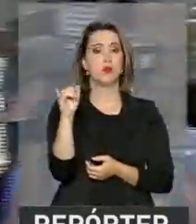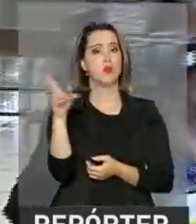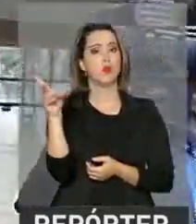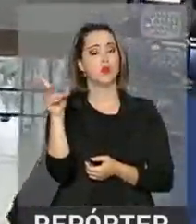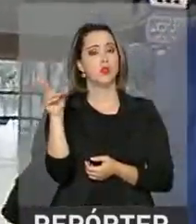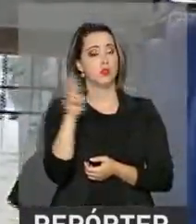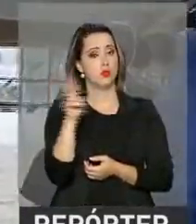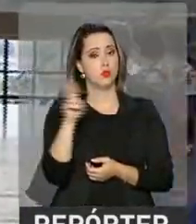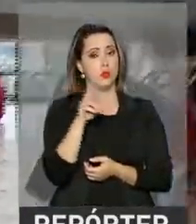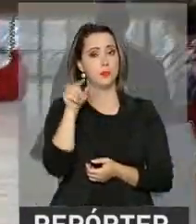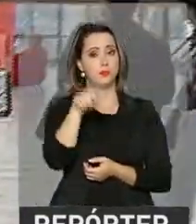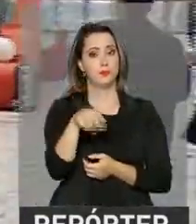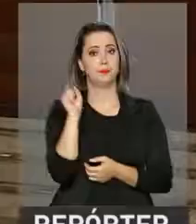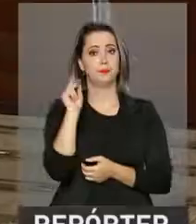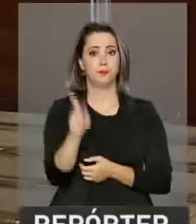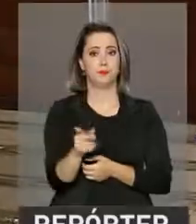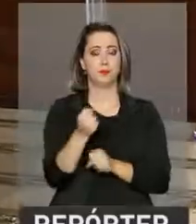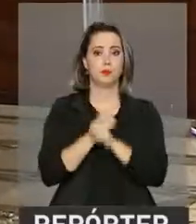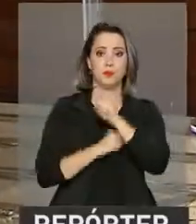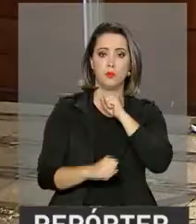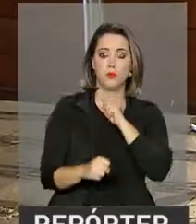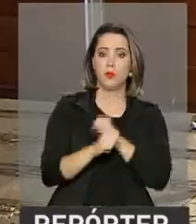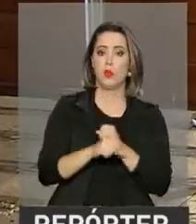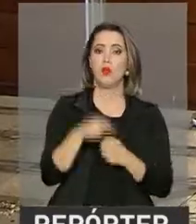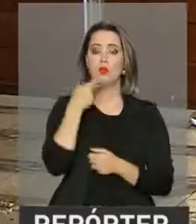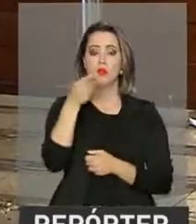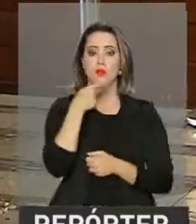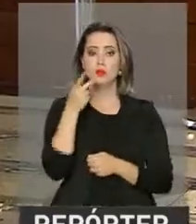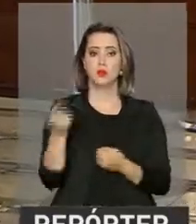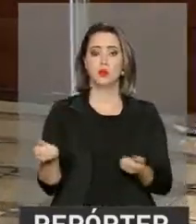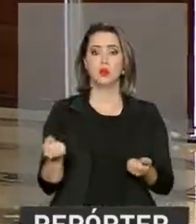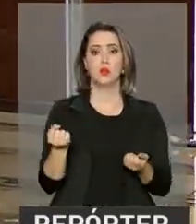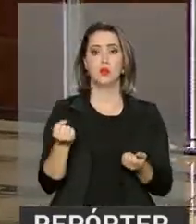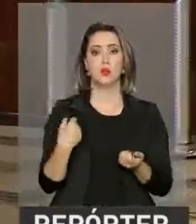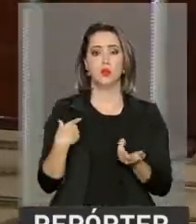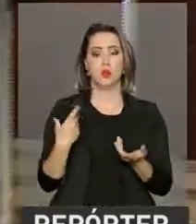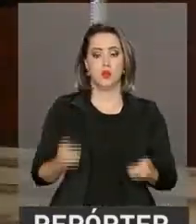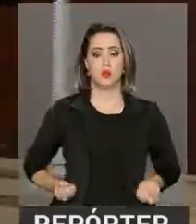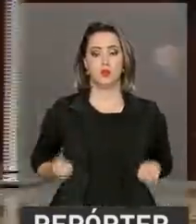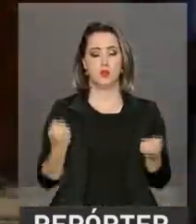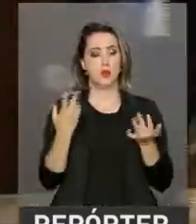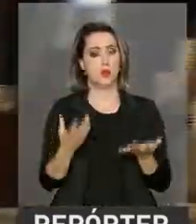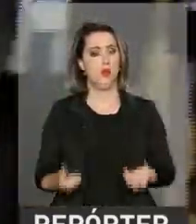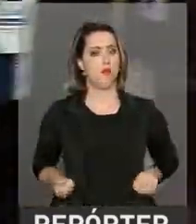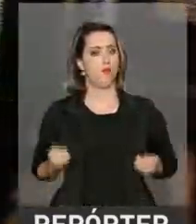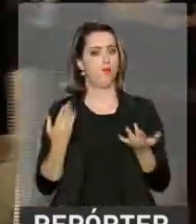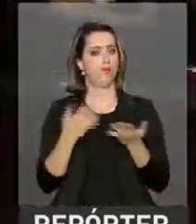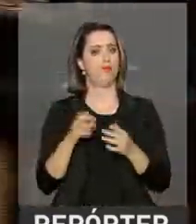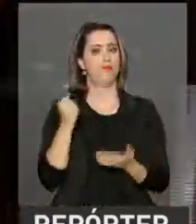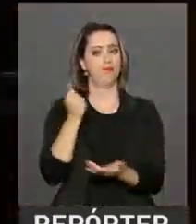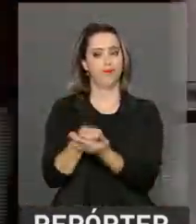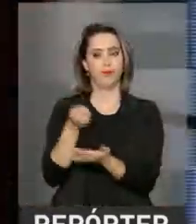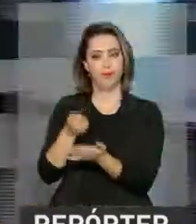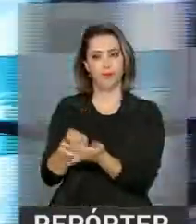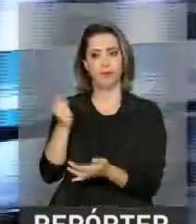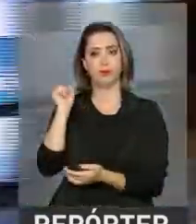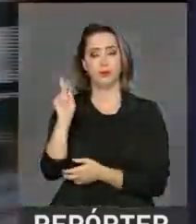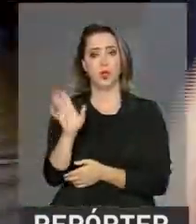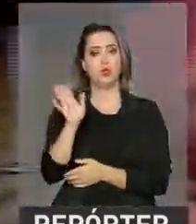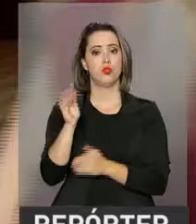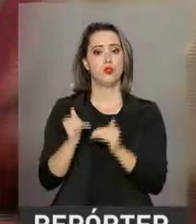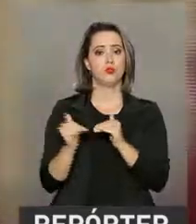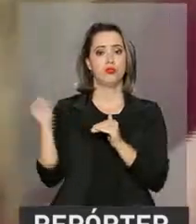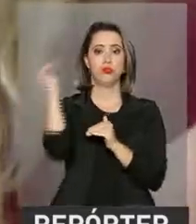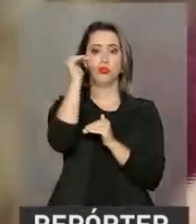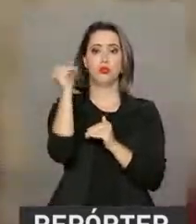na Previdência no ano passado. Disse que as despesas previdenciárias no Brasil já são altas e